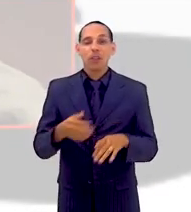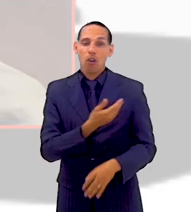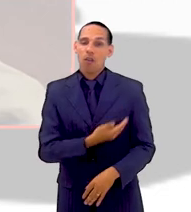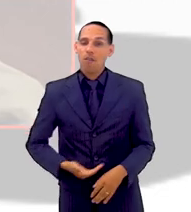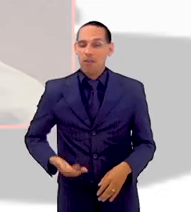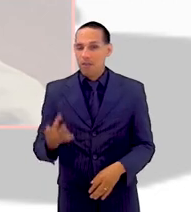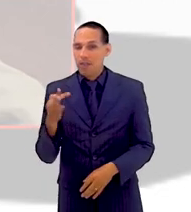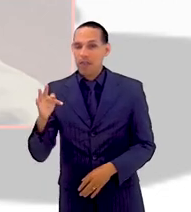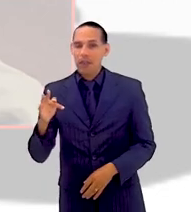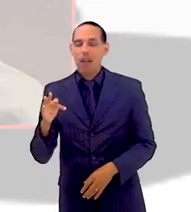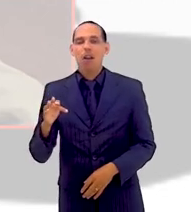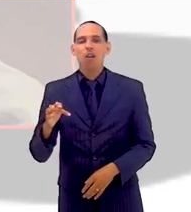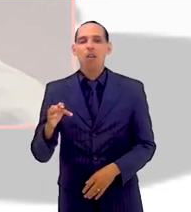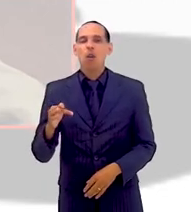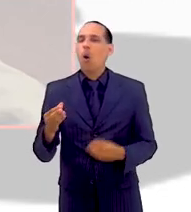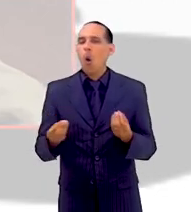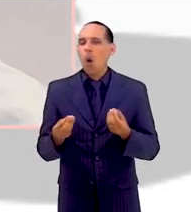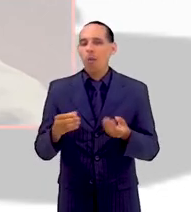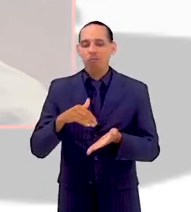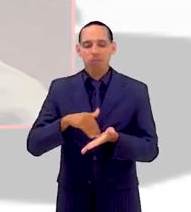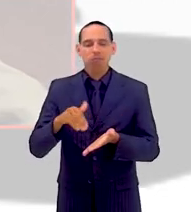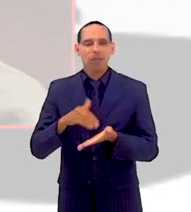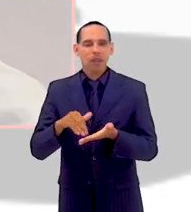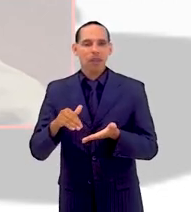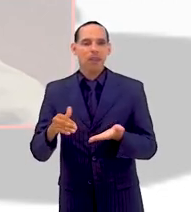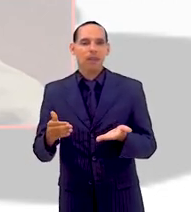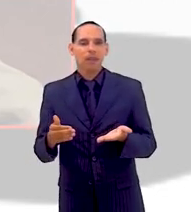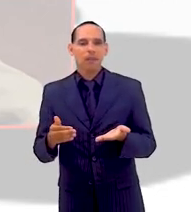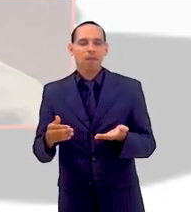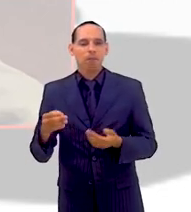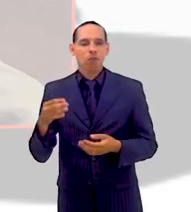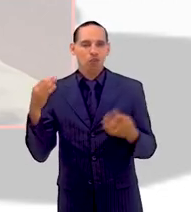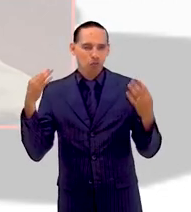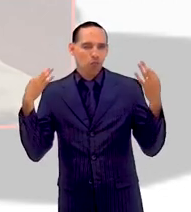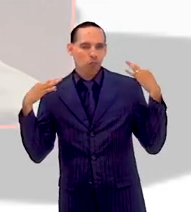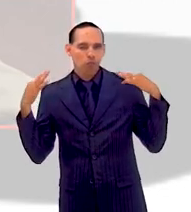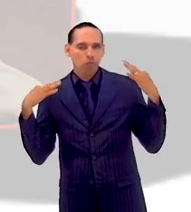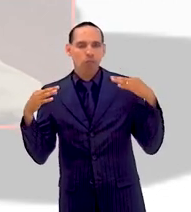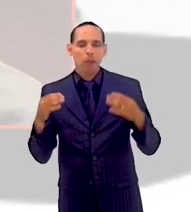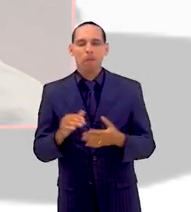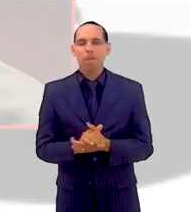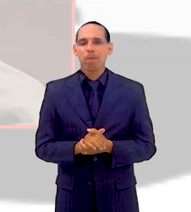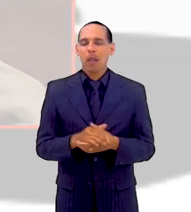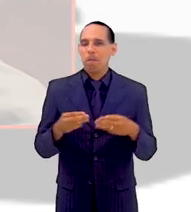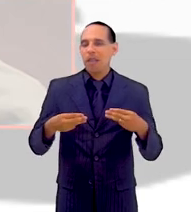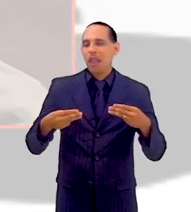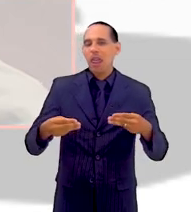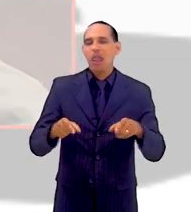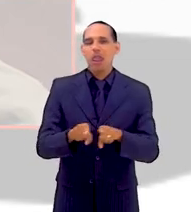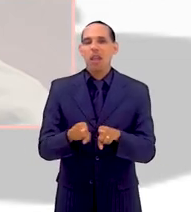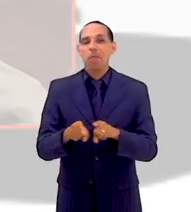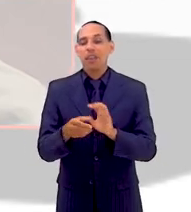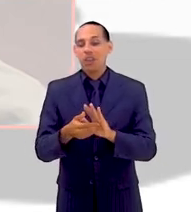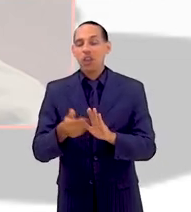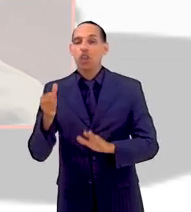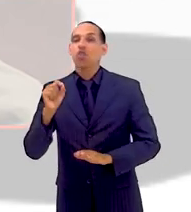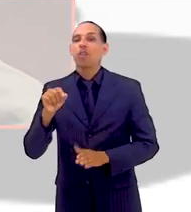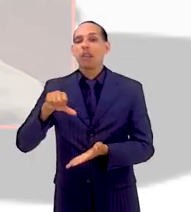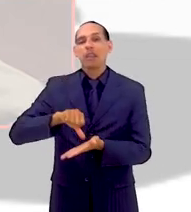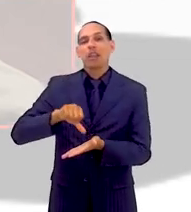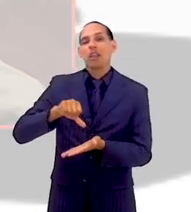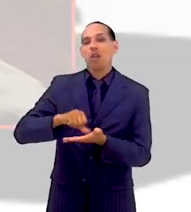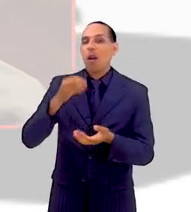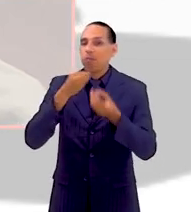Secretaria ainda do Ministério da Economia, como um todo, ele acabou retirando dos usufrutos do PES o setor de alimentação que